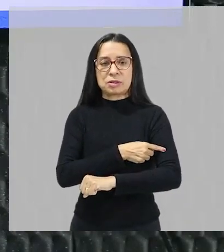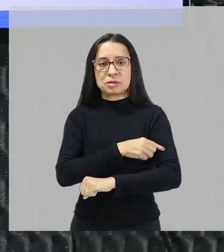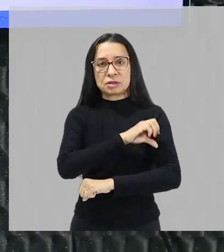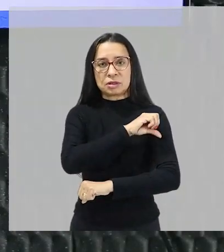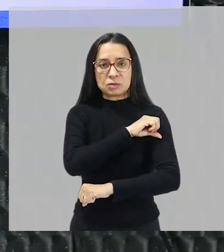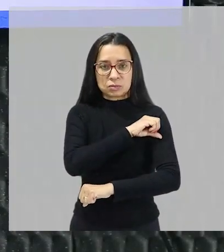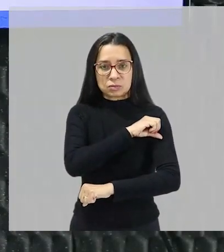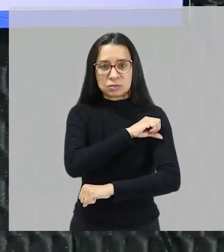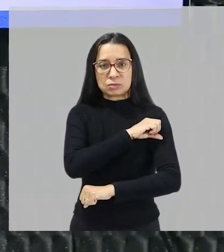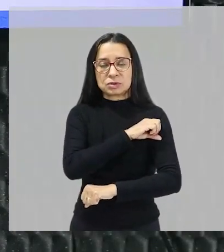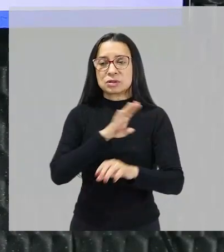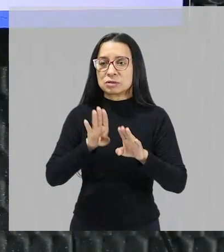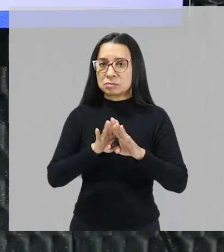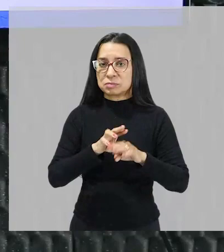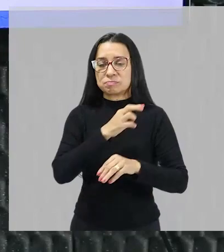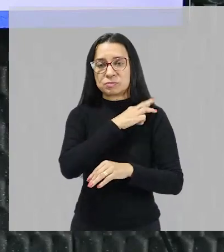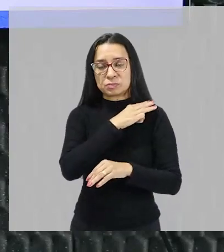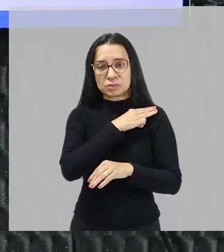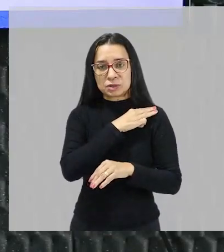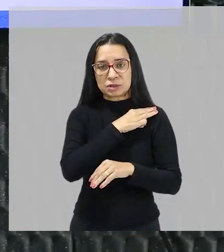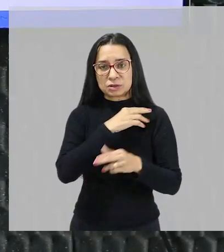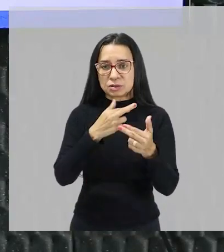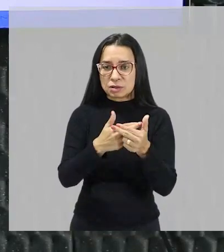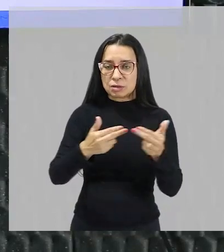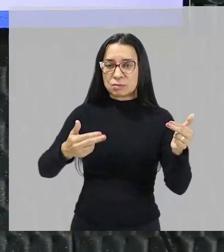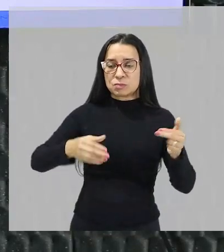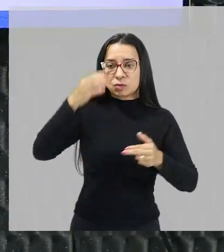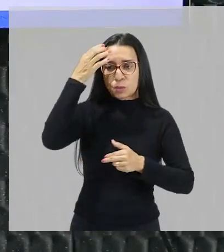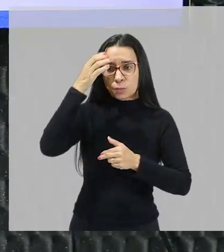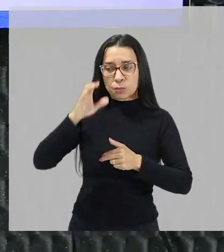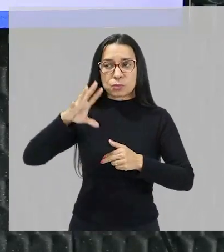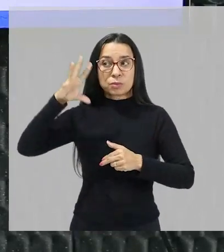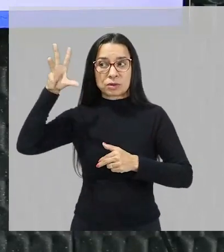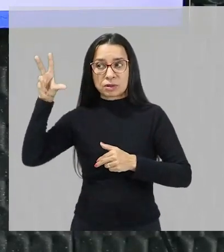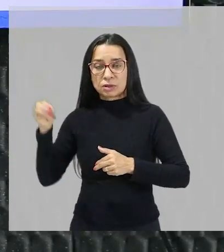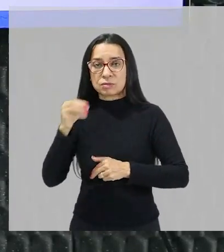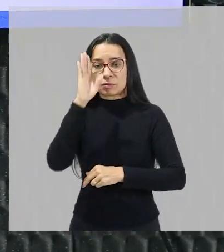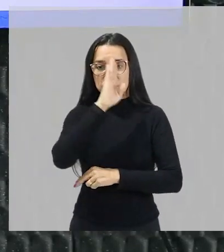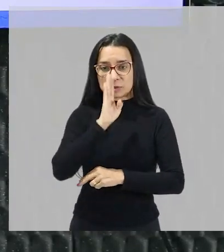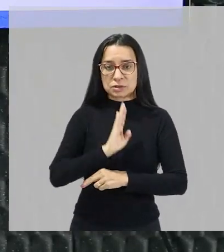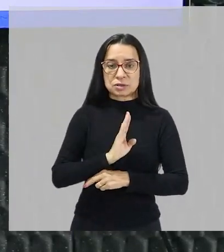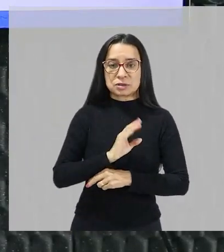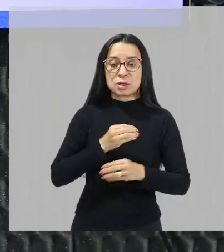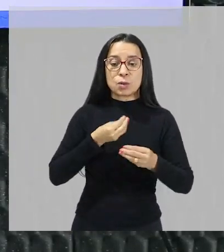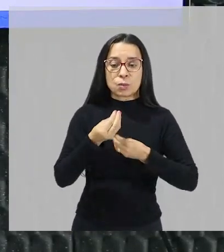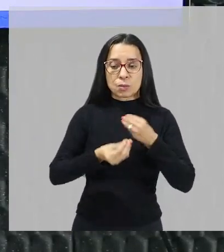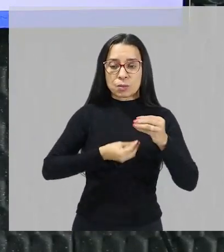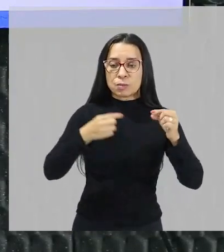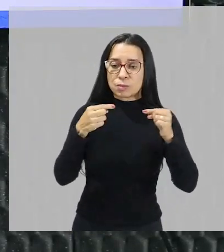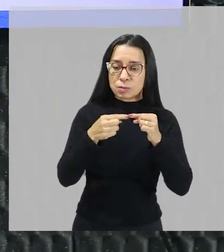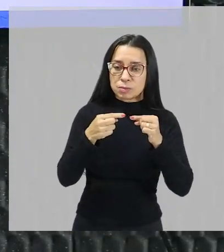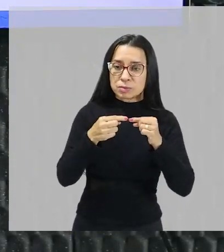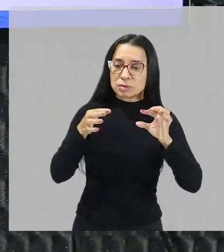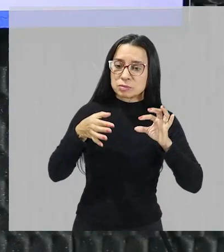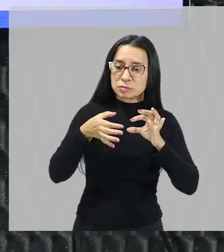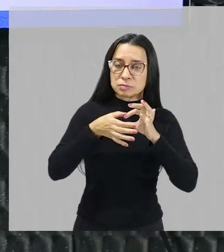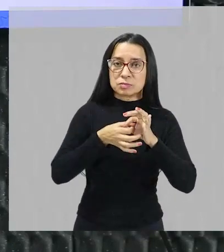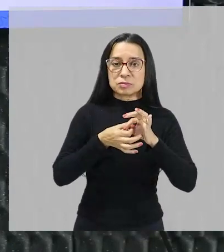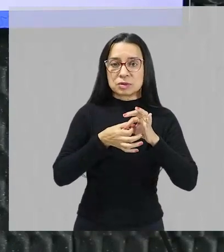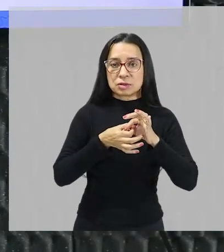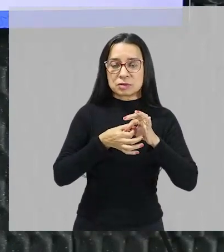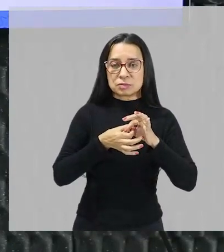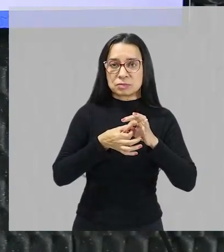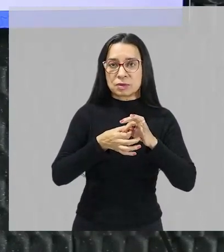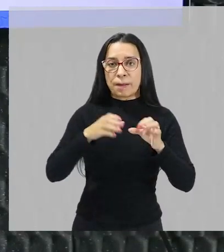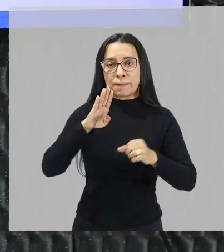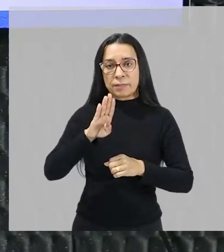cultura afro-brasileira. Então, como é uma coisa que está vinculada à base curricular comum no Brasil, e tem que ser